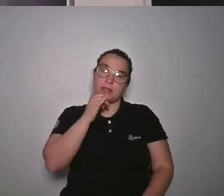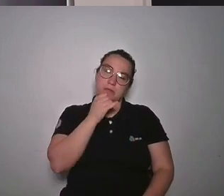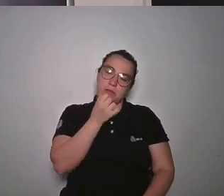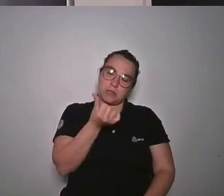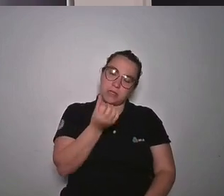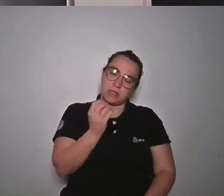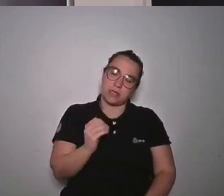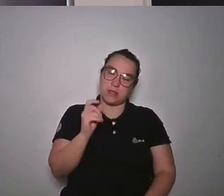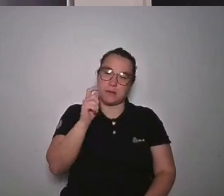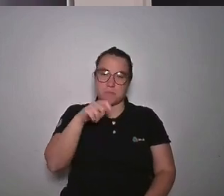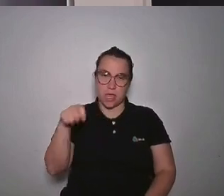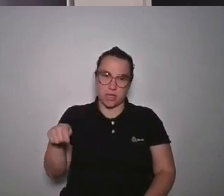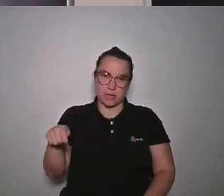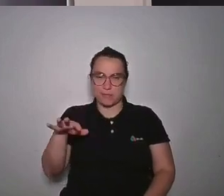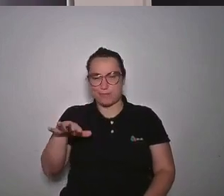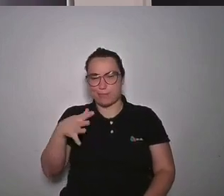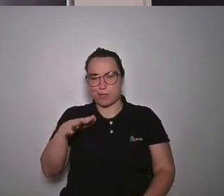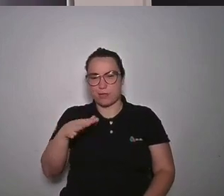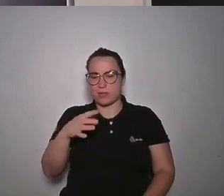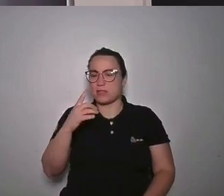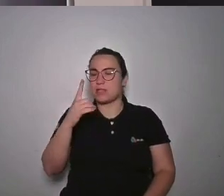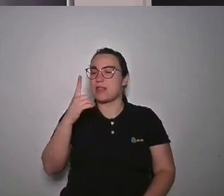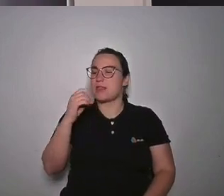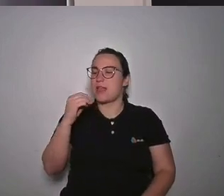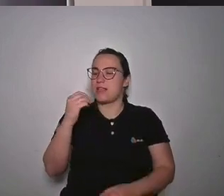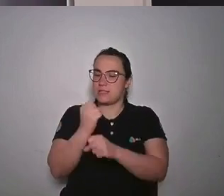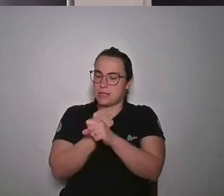meses, 10 anos,